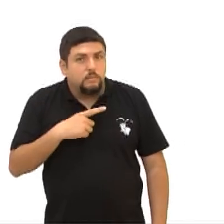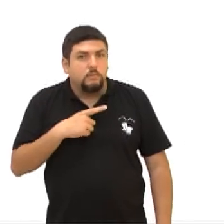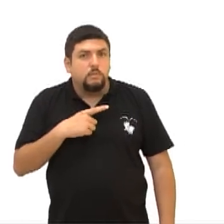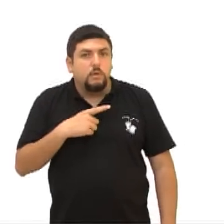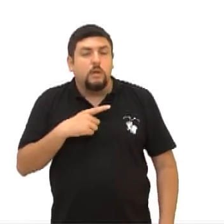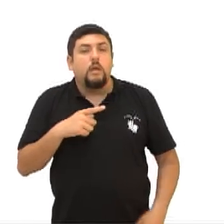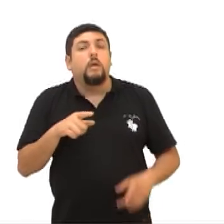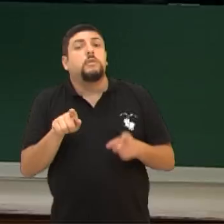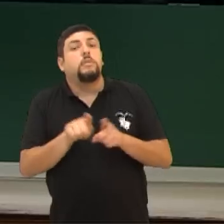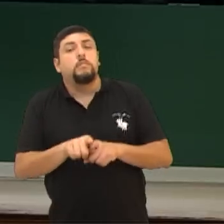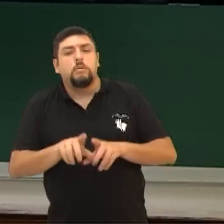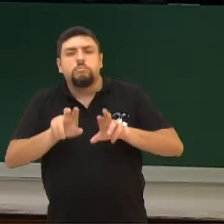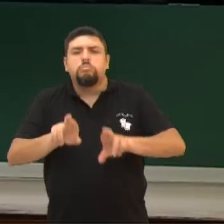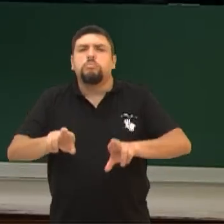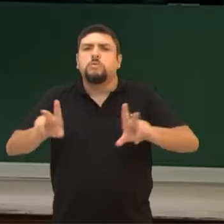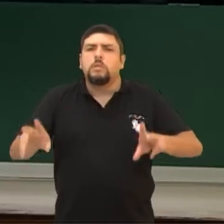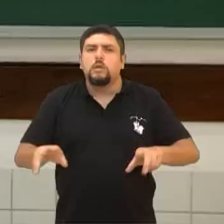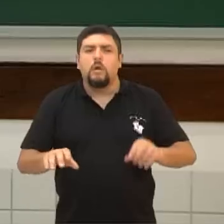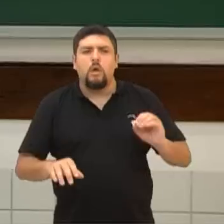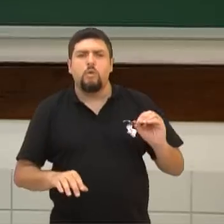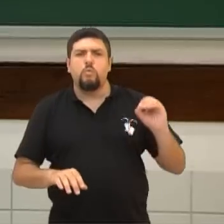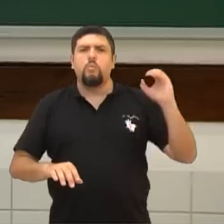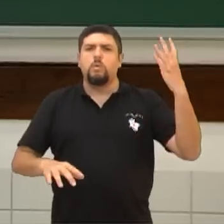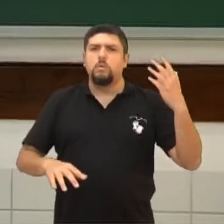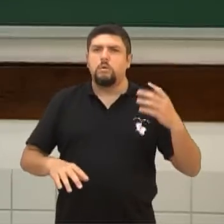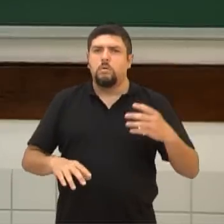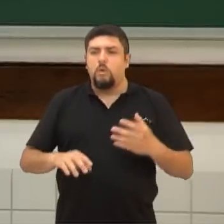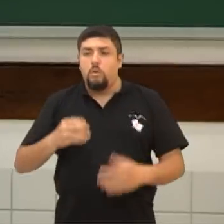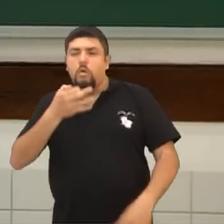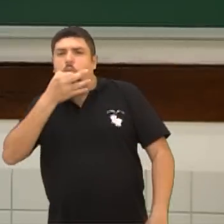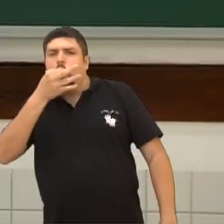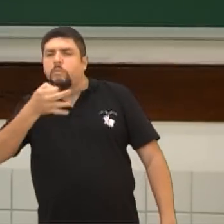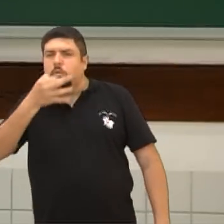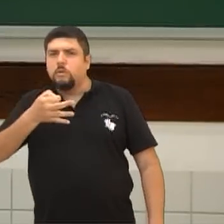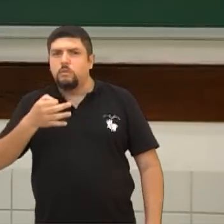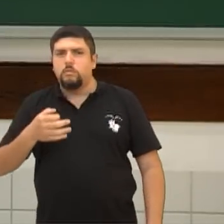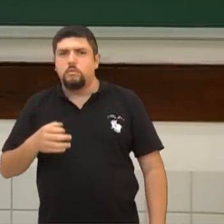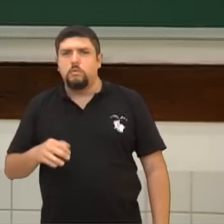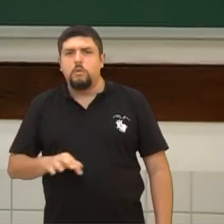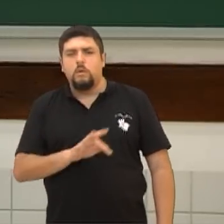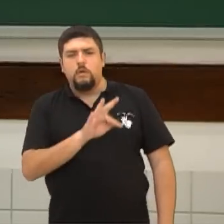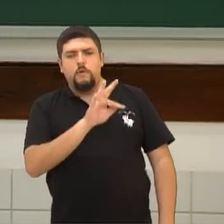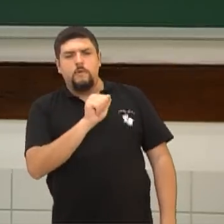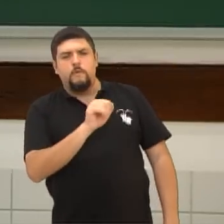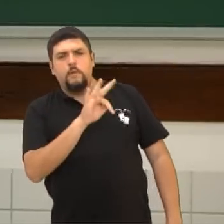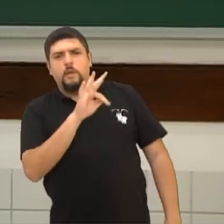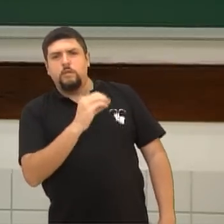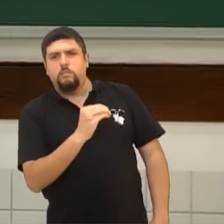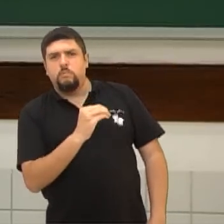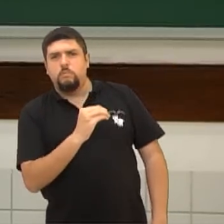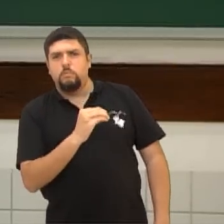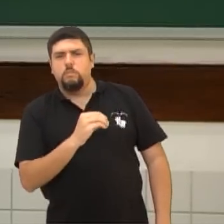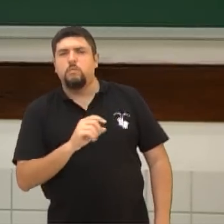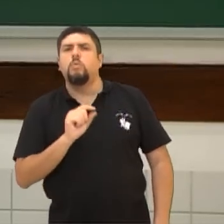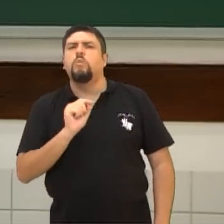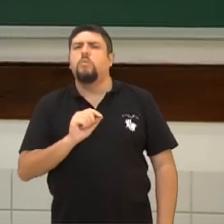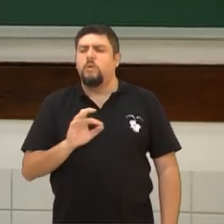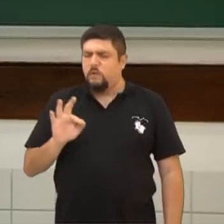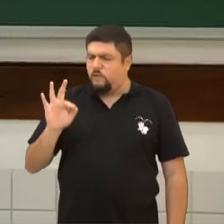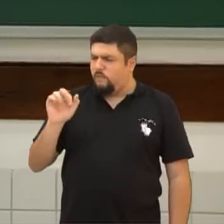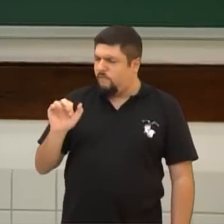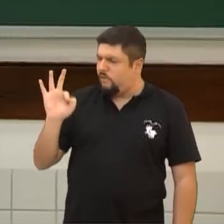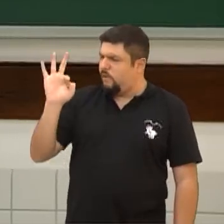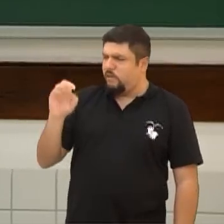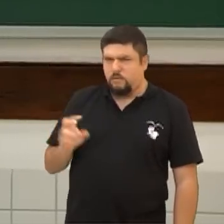a diferença entre fato e opinião? Então, pensa bem. O que é fato, professora? Fato,